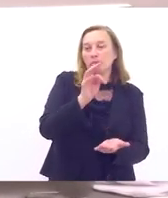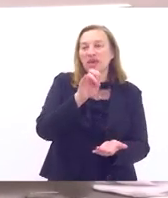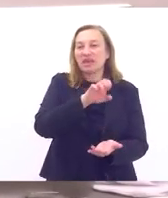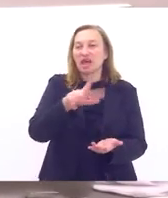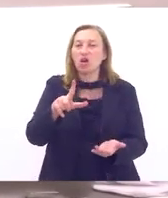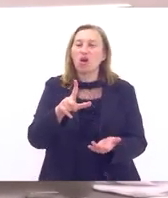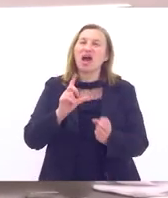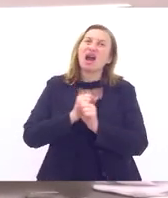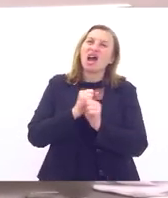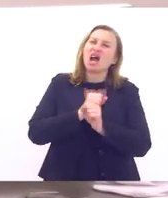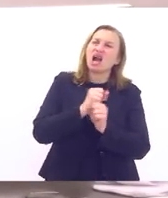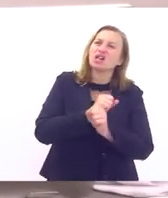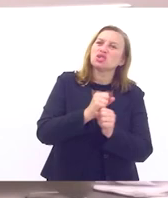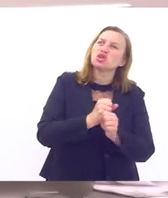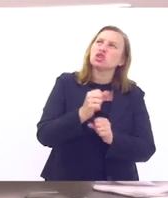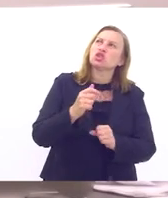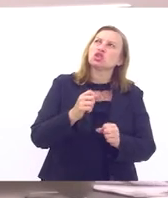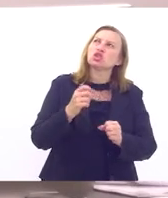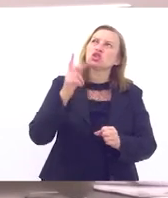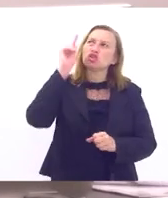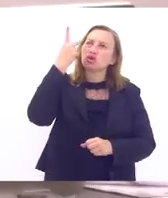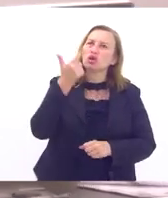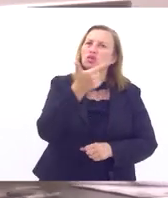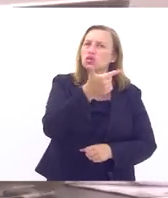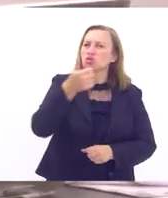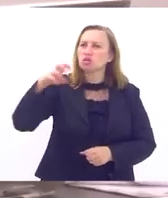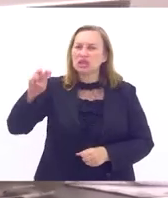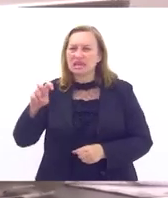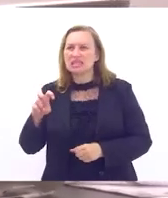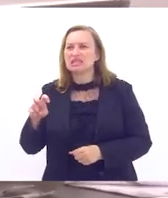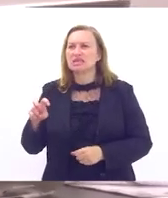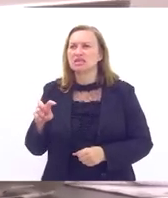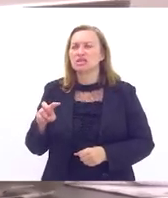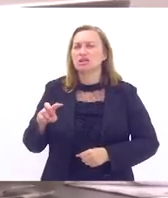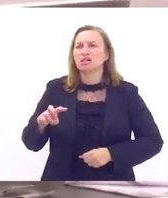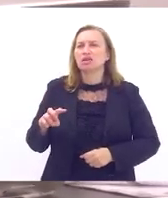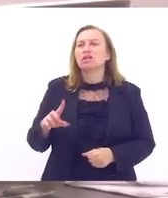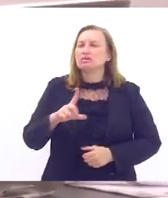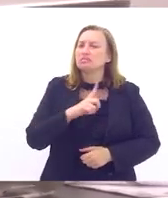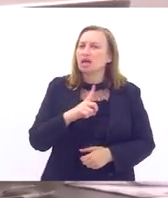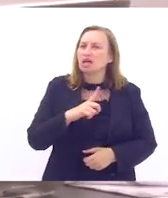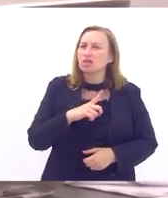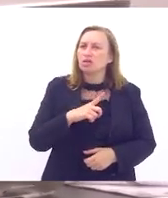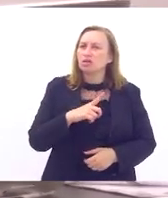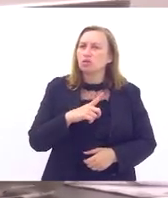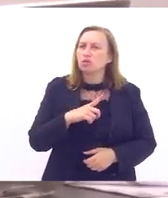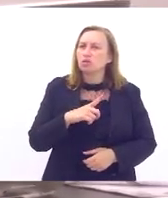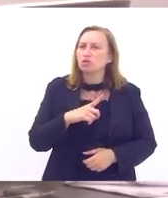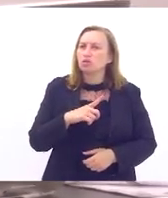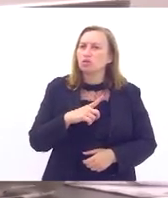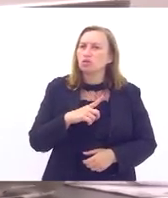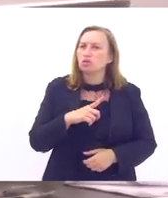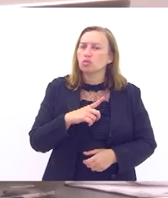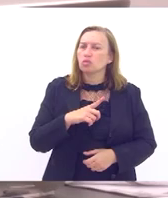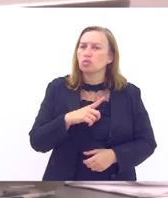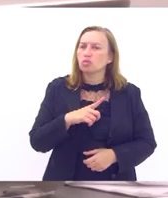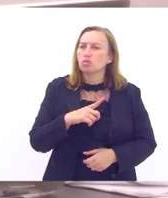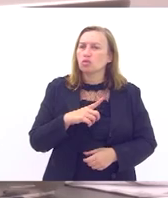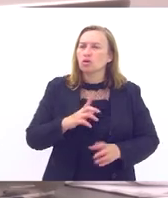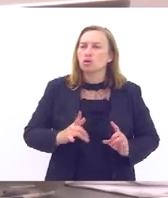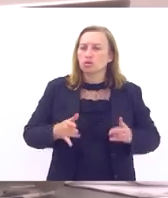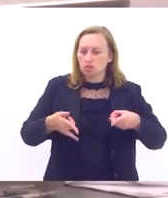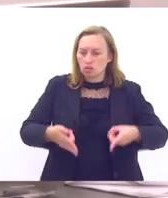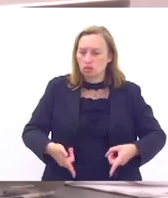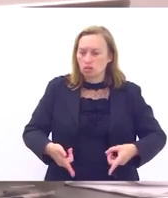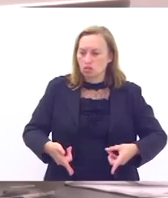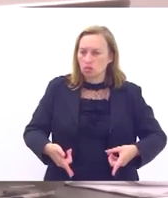histórico desde 2015, né, ele tem uma ocupação dos seus leitos